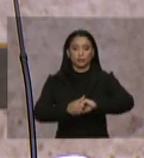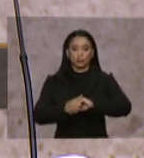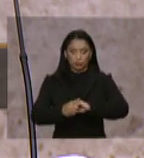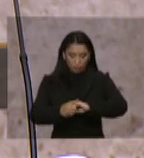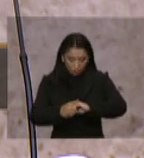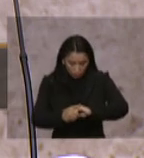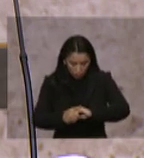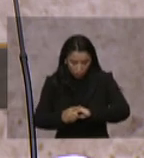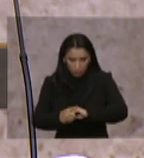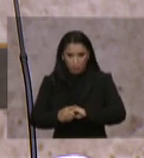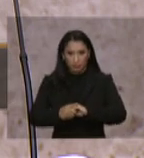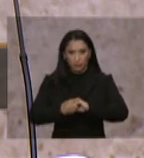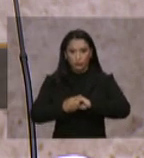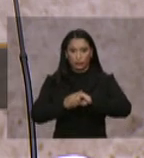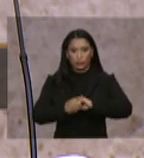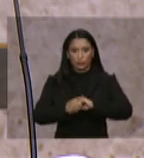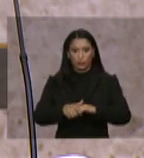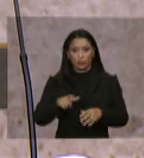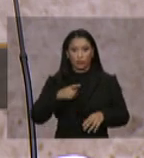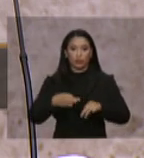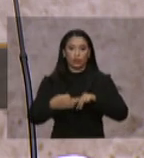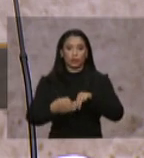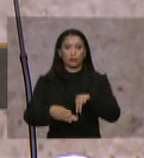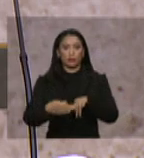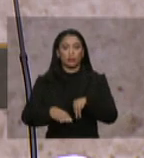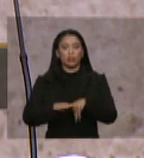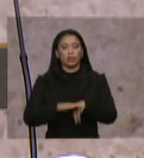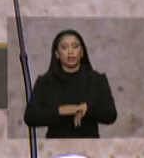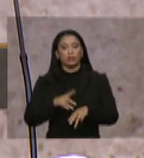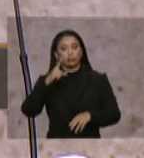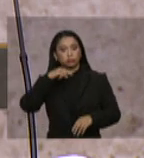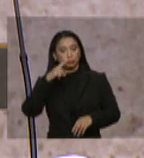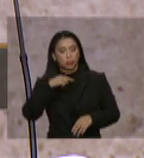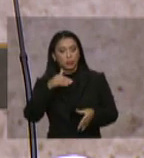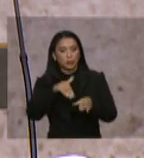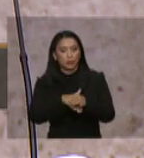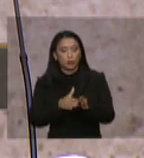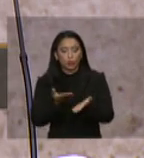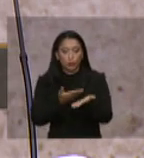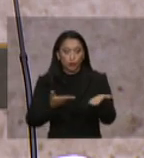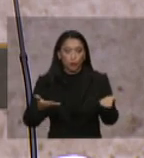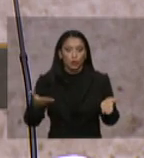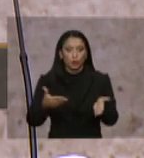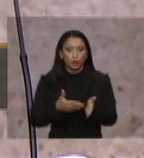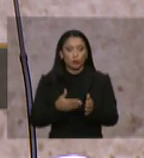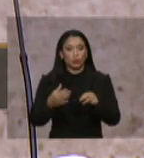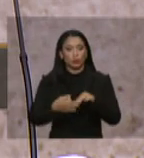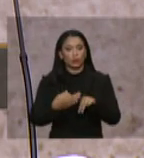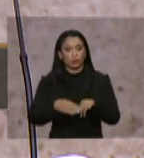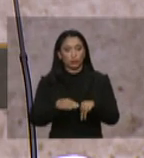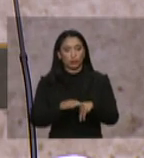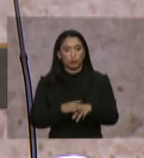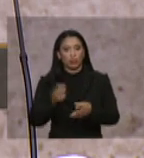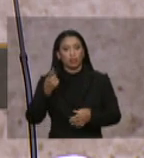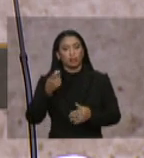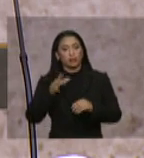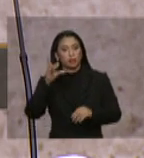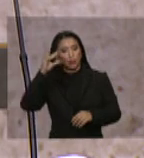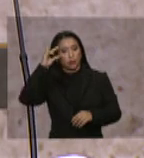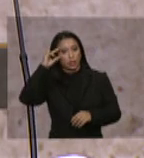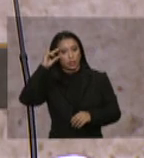Mendes pelo voto enfim por todos os votos proferidos e peço venha ao Ministro André também o Ministro Luiz Marques